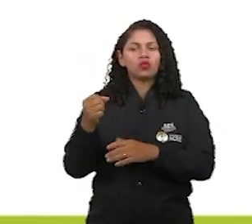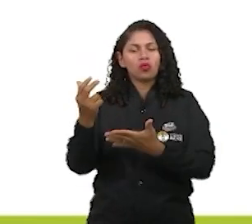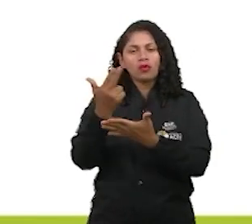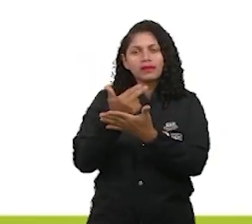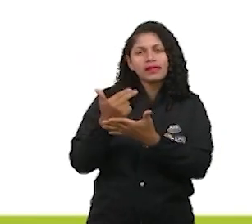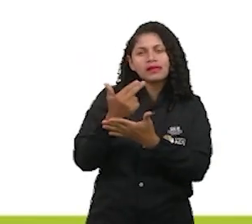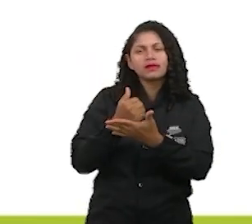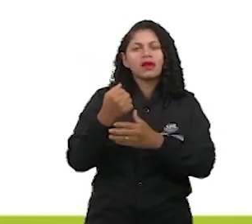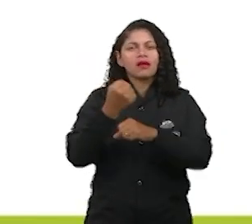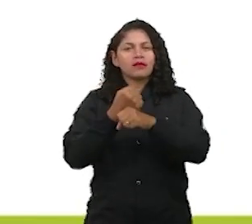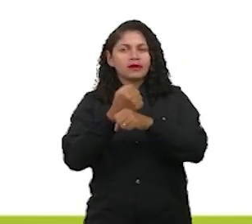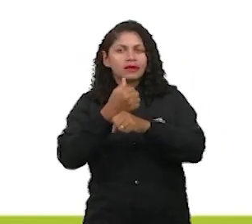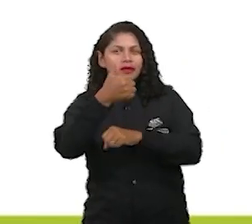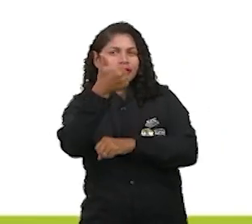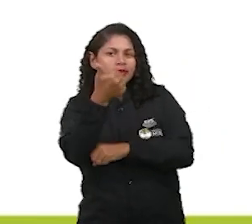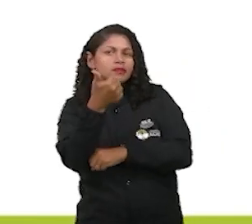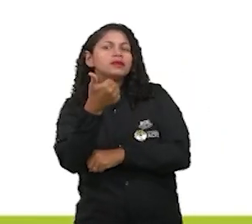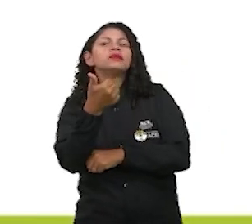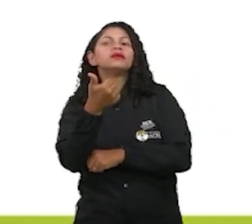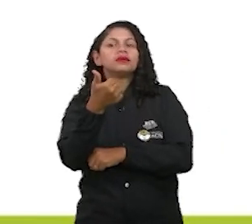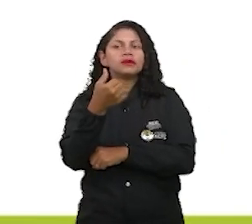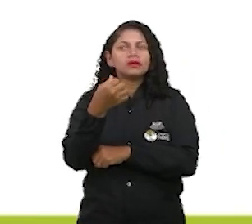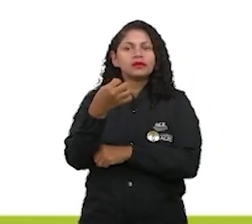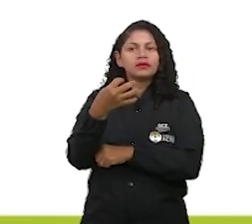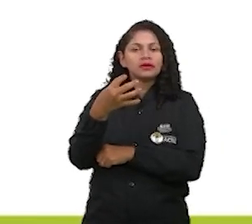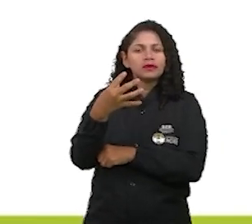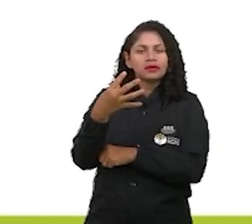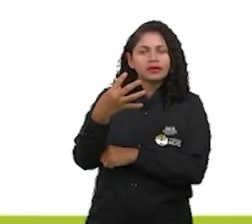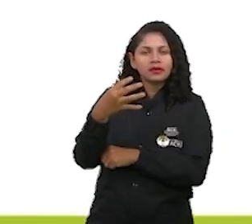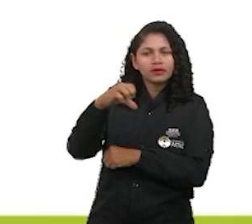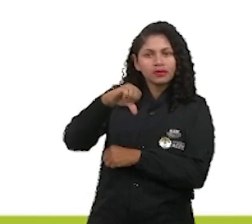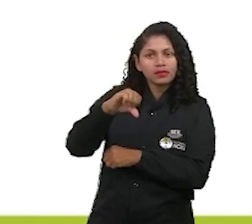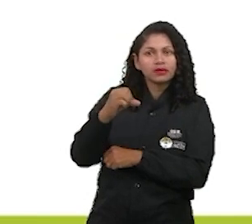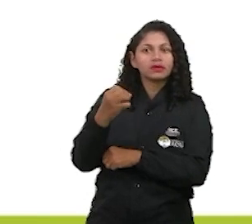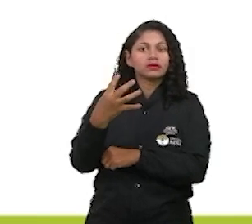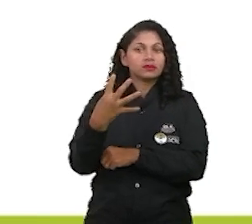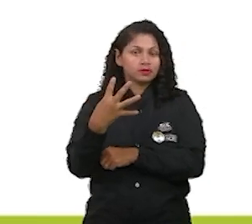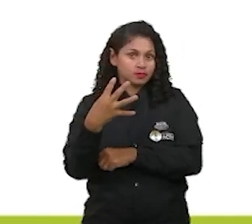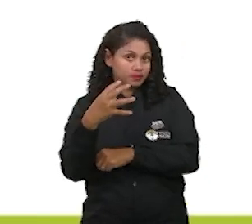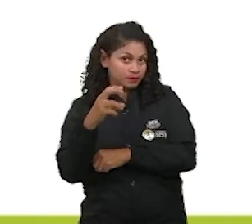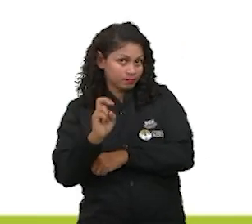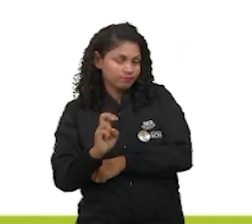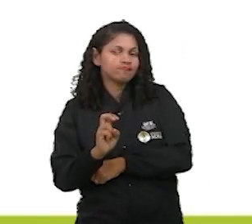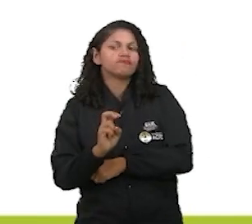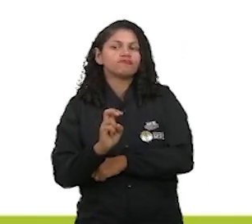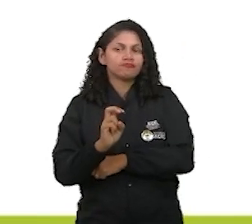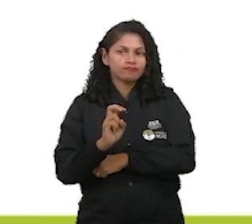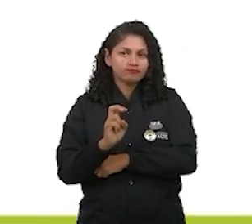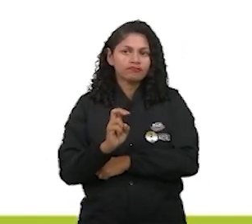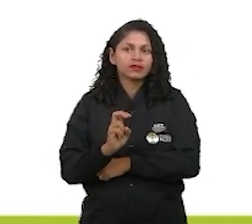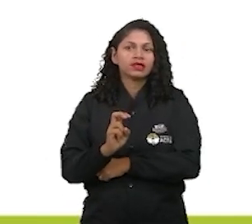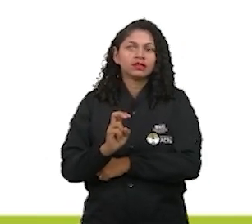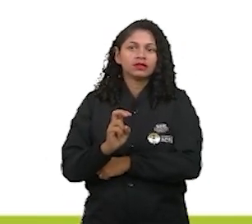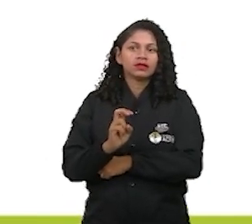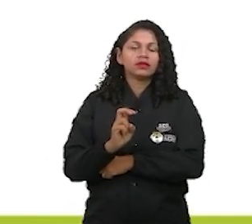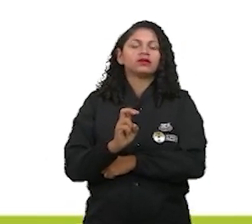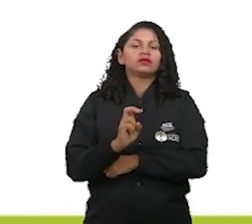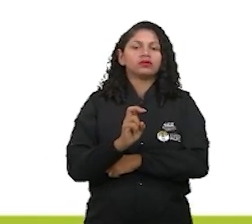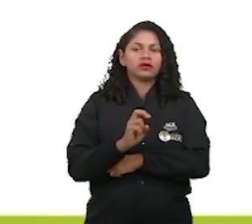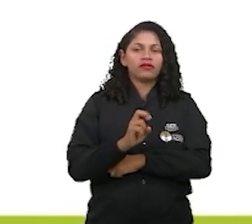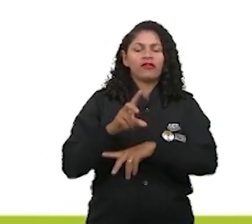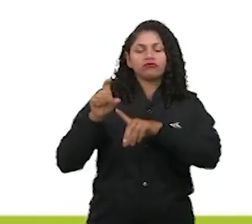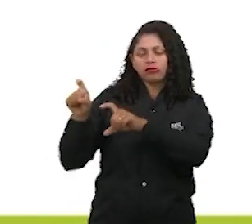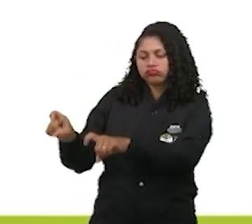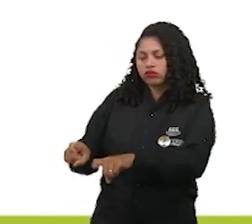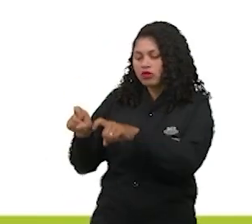da realidade, da questão da seca, da questão também do êxodo,